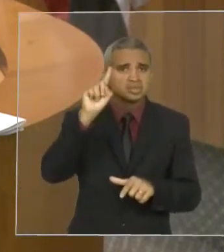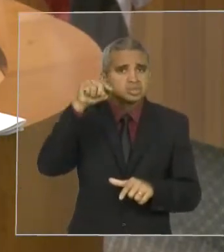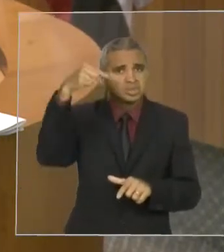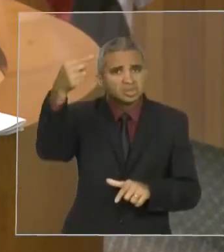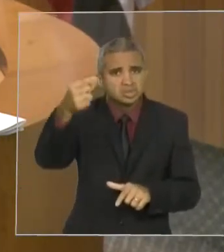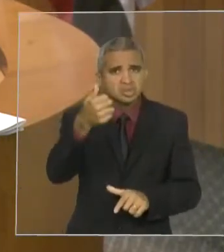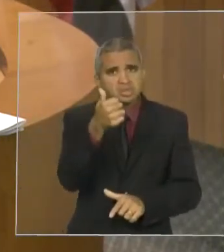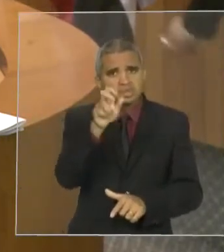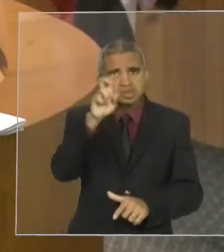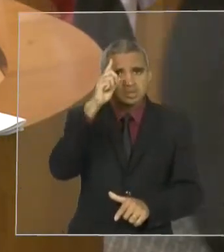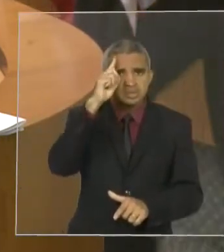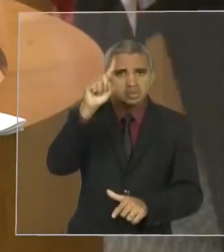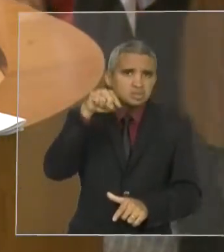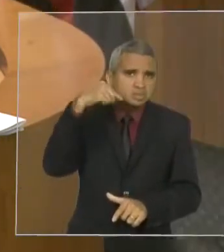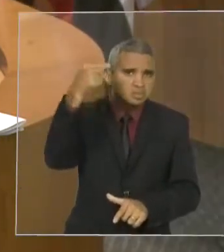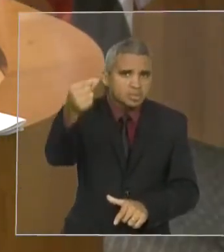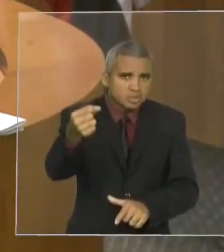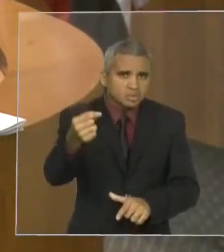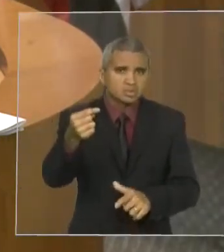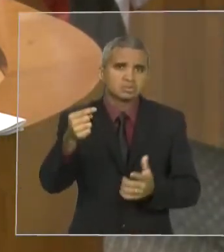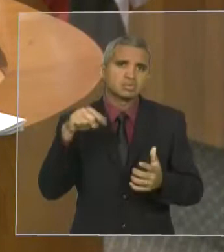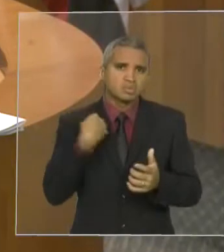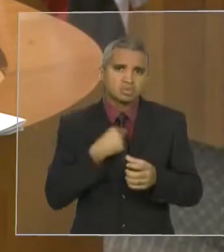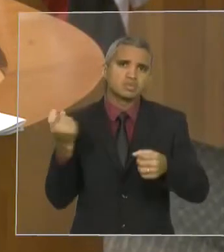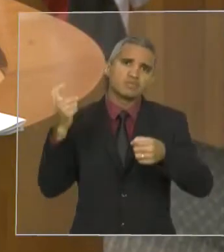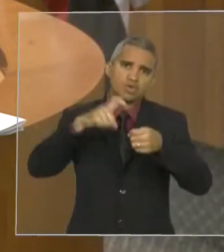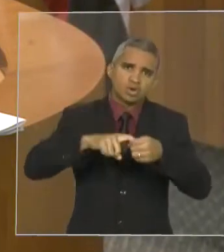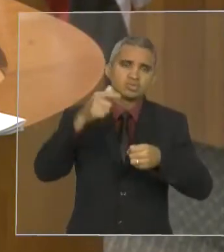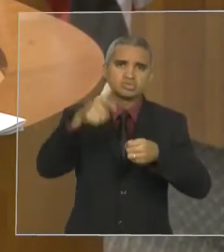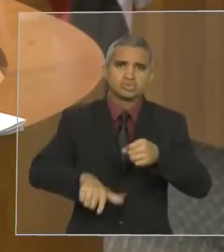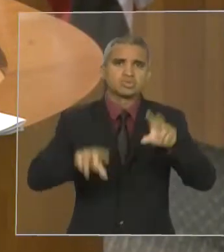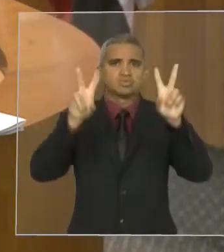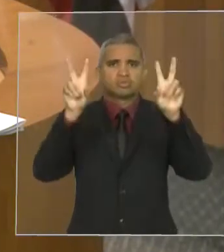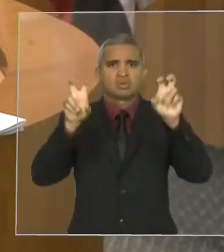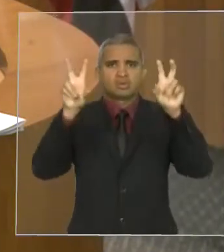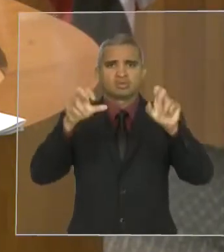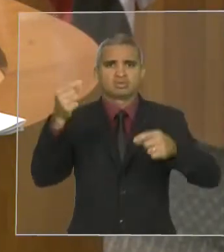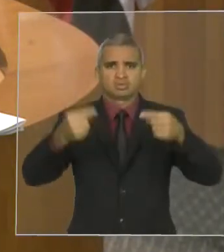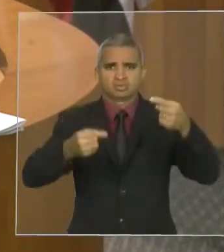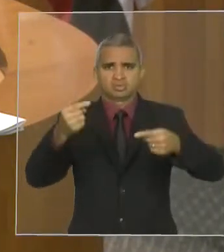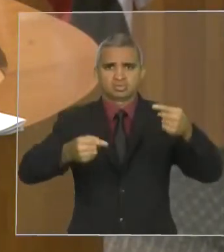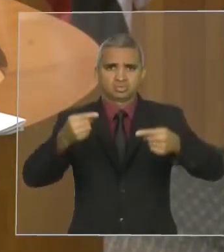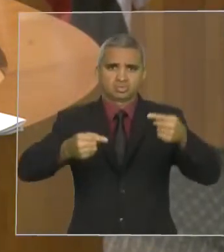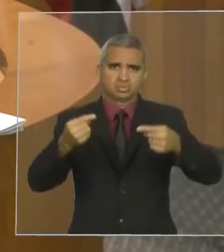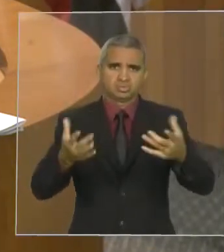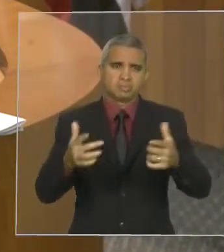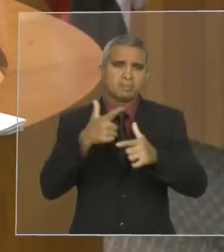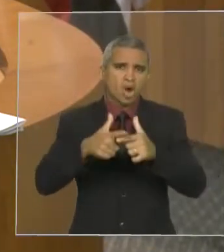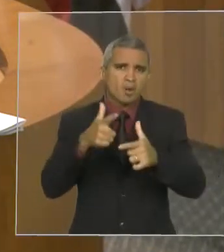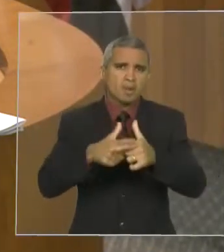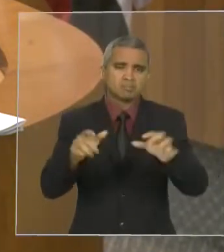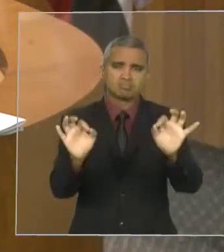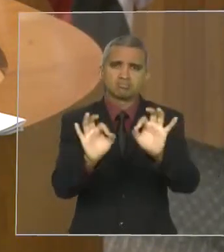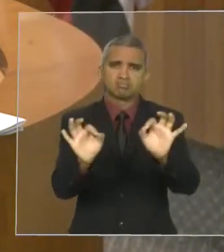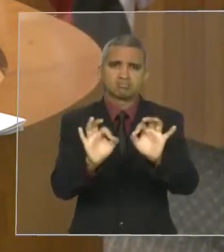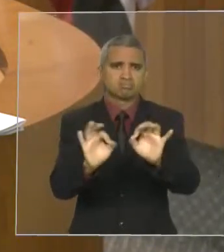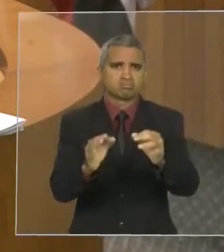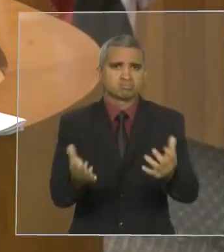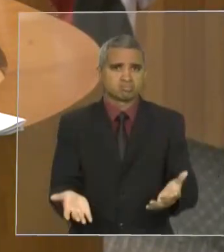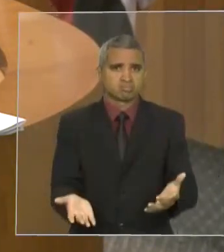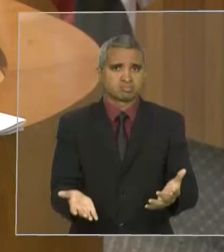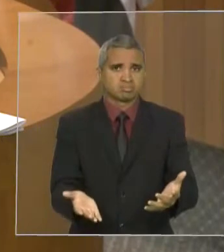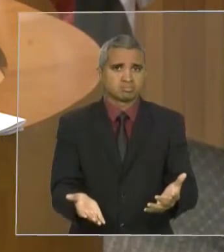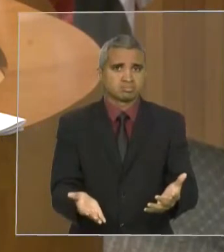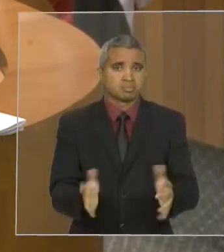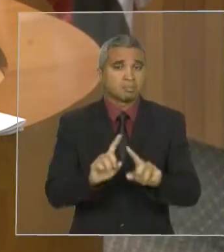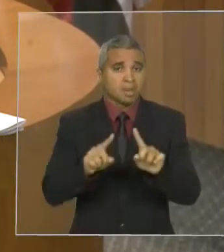não vai causar nenhum problema para a sua tramitação nessa casa. Ao contrário, problema nós estaremos